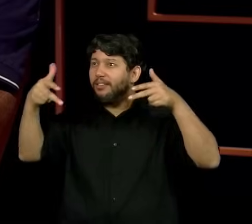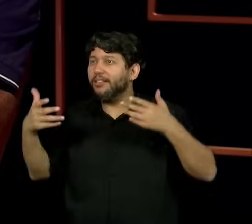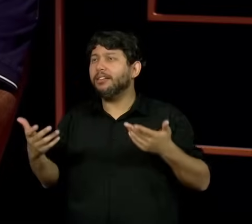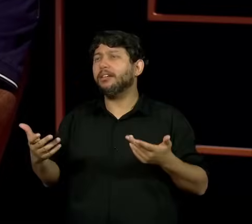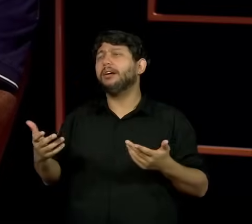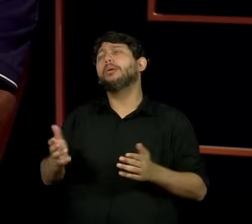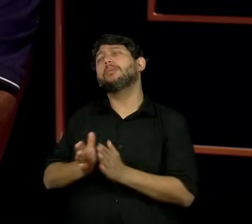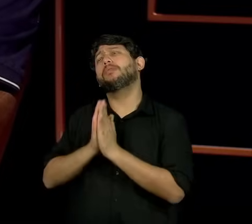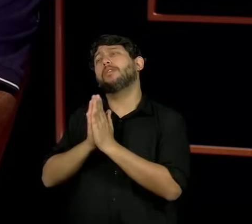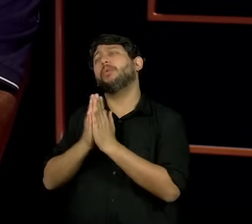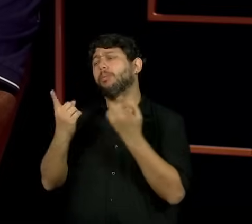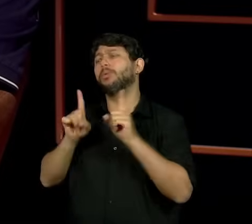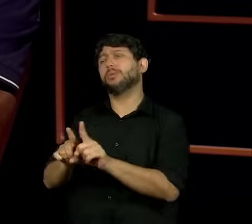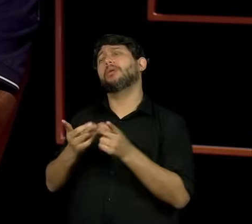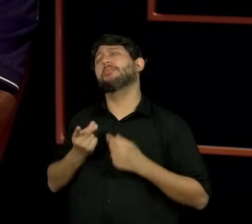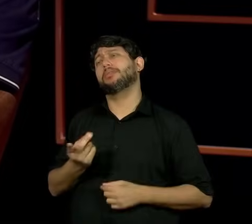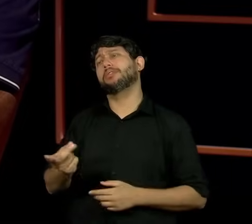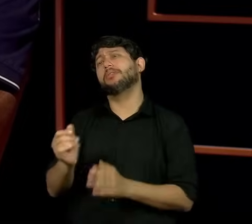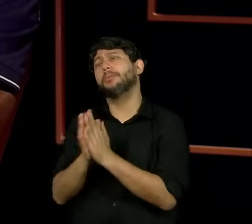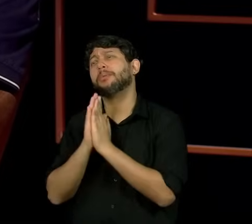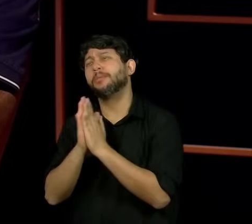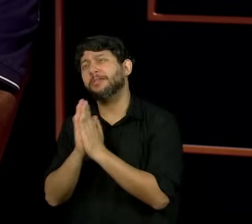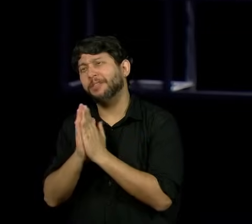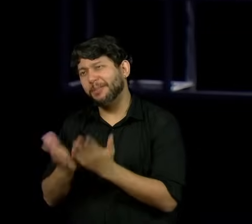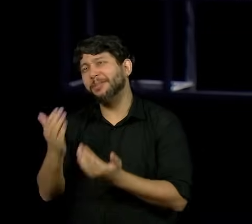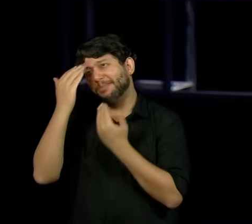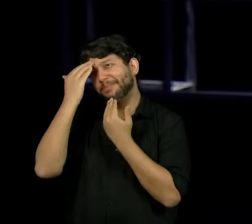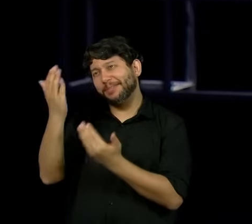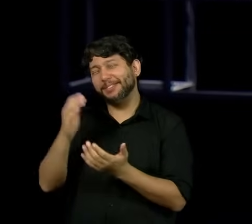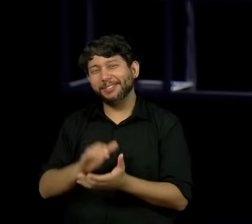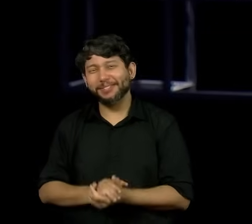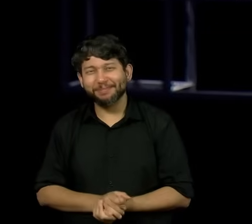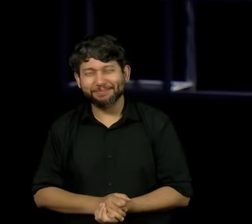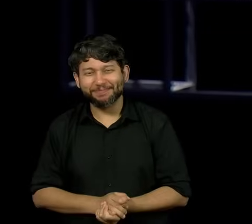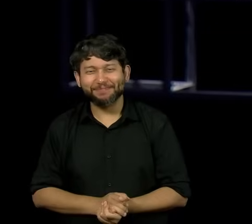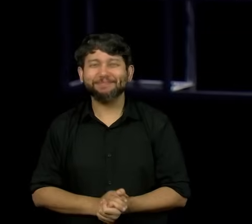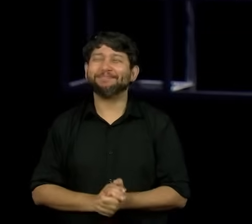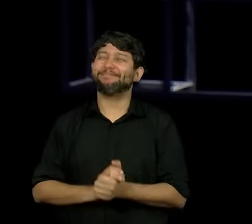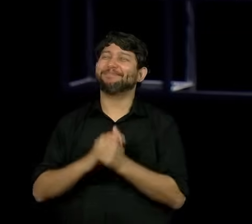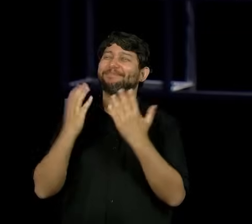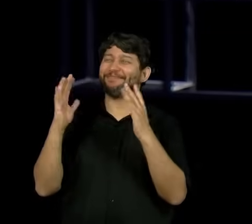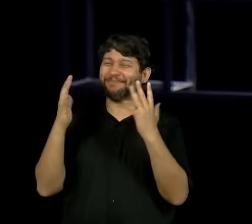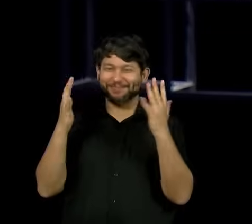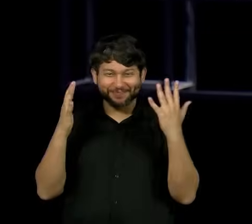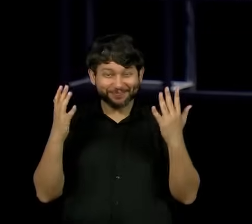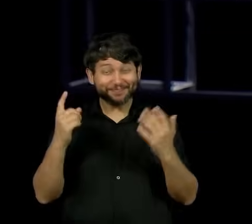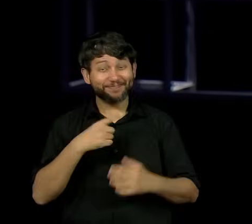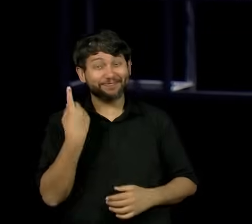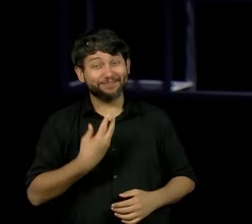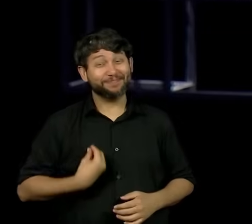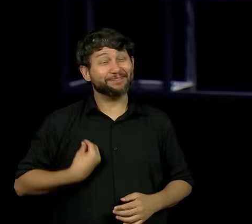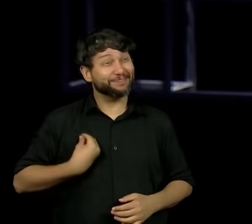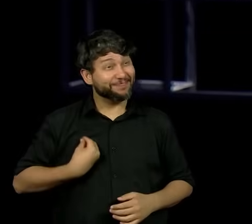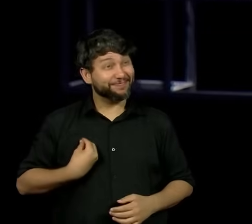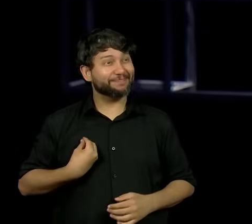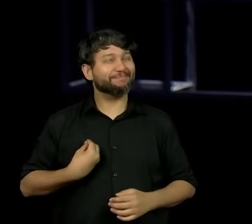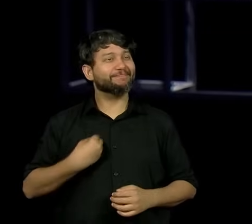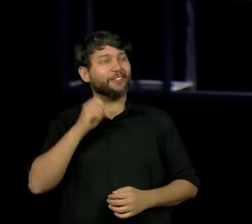esse programa, que é uma beleza. Muito obrigado. Obrigada, Jacques. É realmente para a gente uma alegria ver o teu